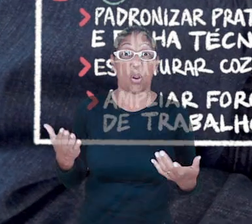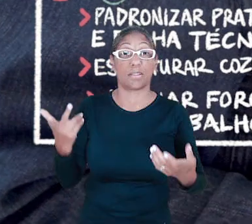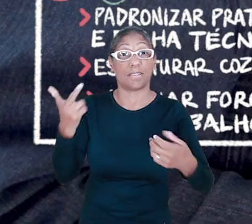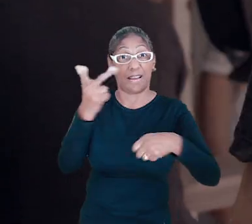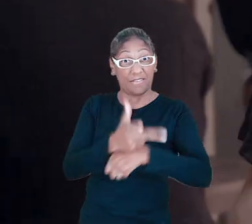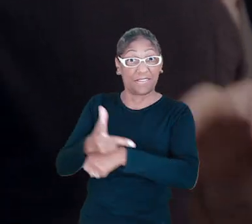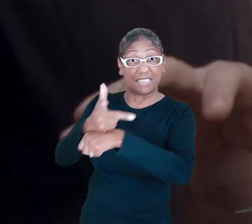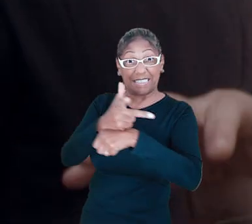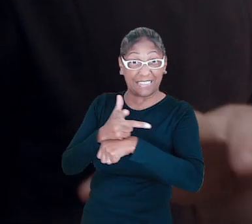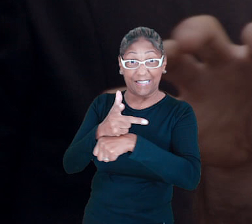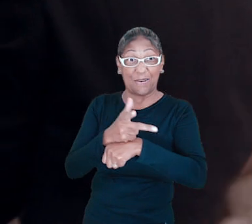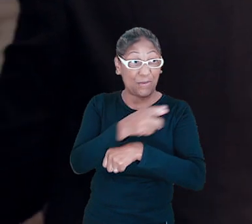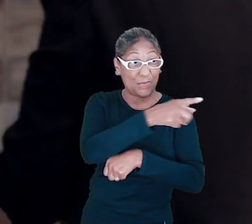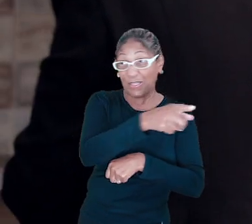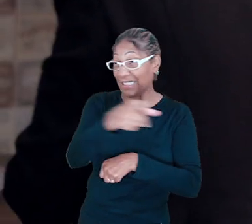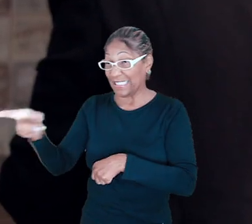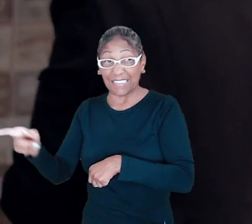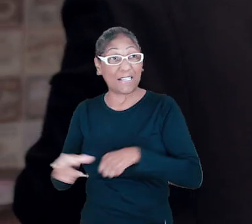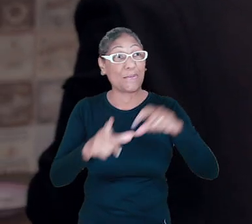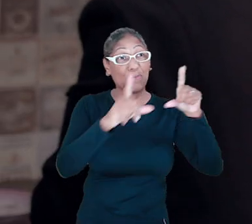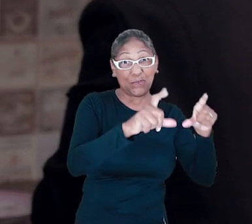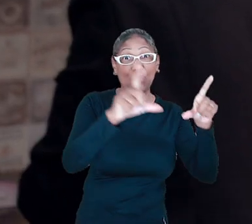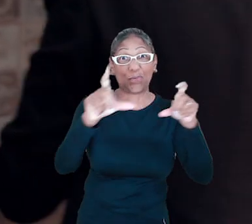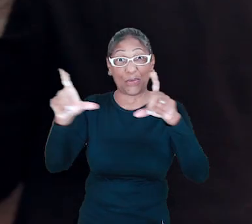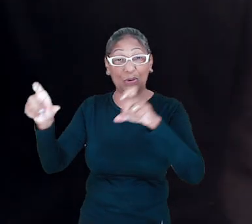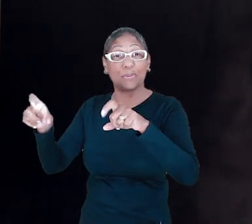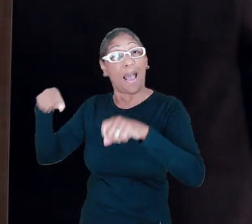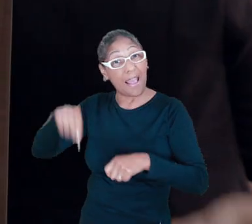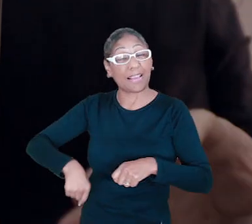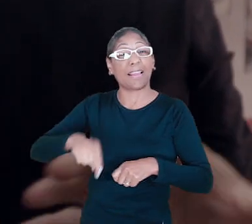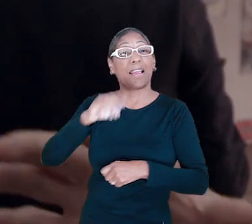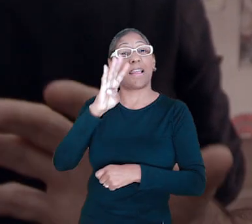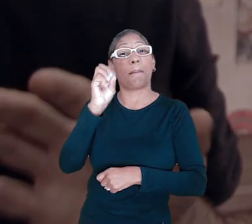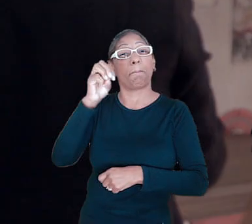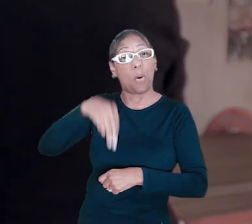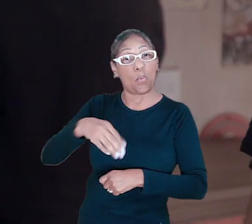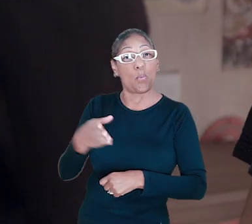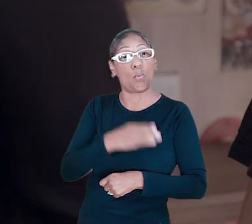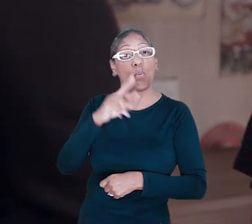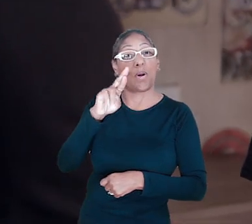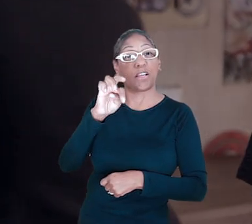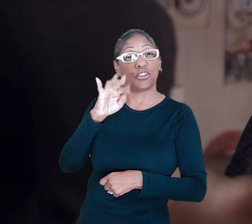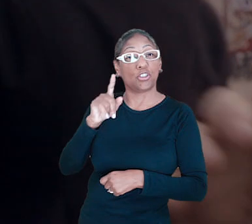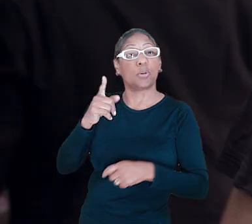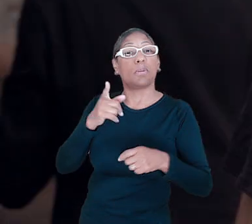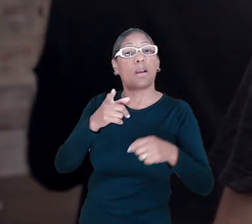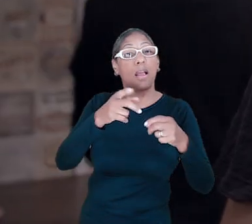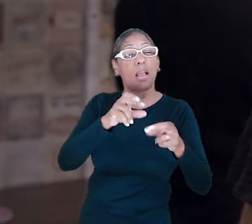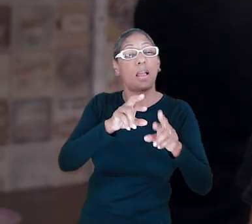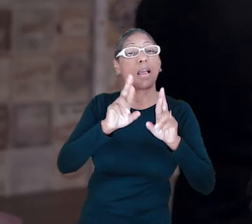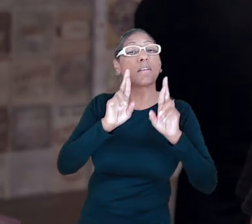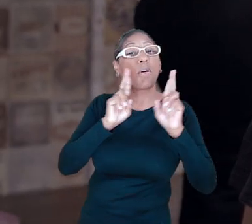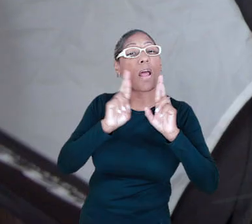uma gravação, uma sessão de fotografias aqui no Bom Retiro para fotografar os alimentos que os